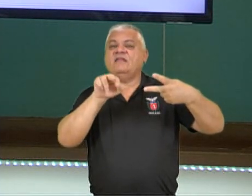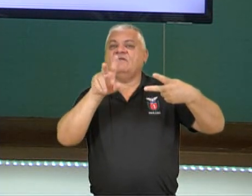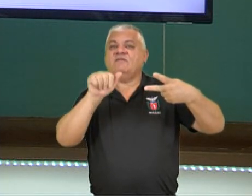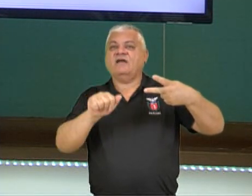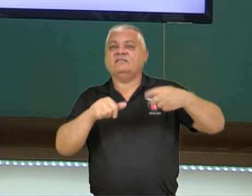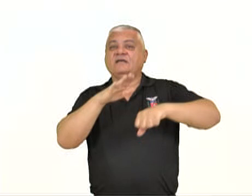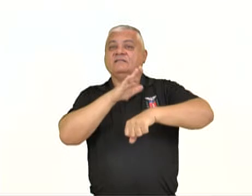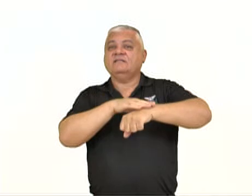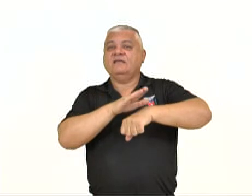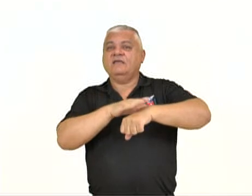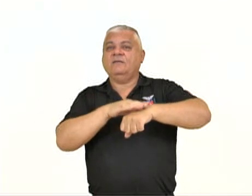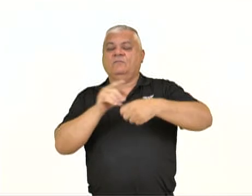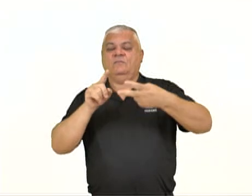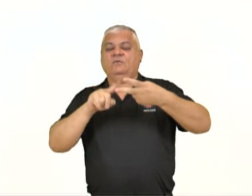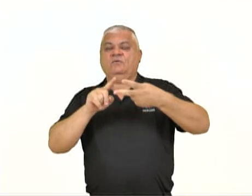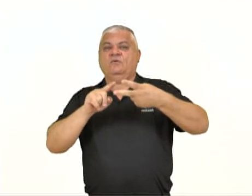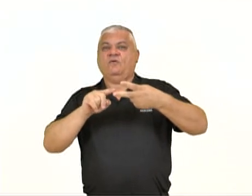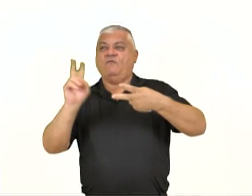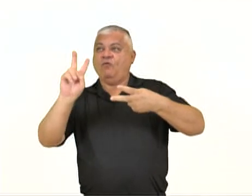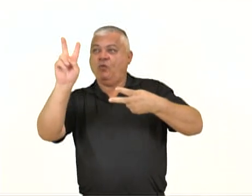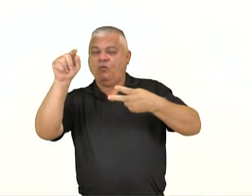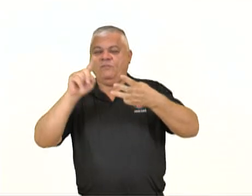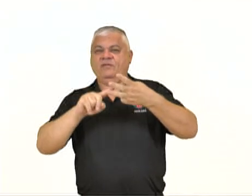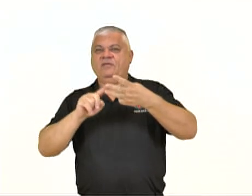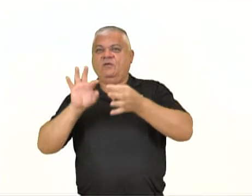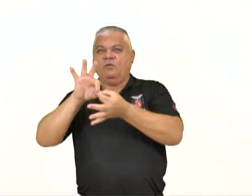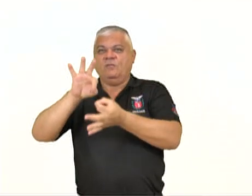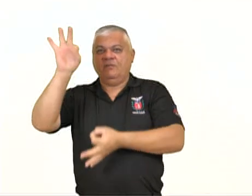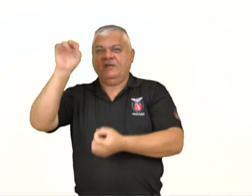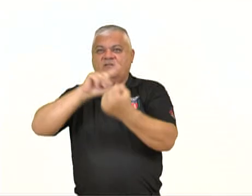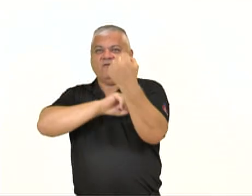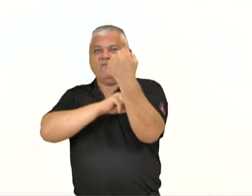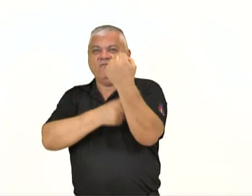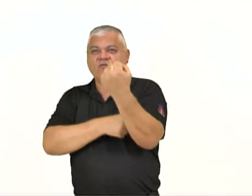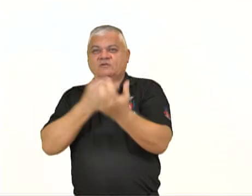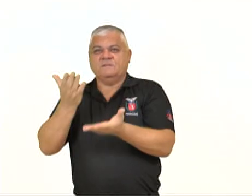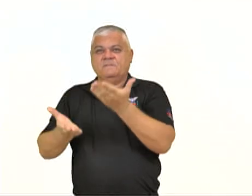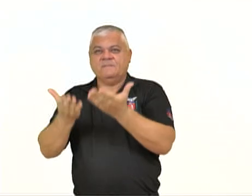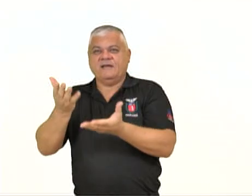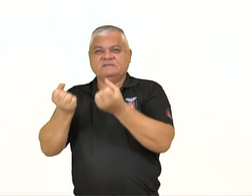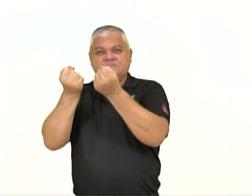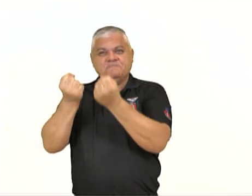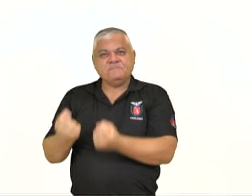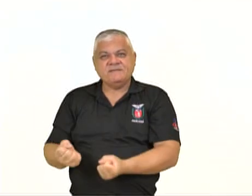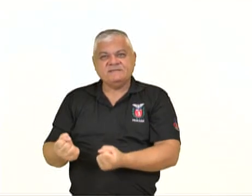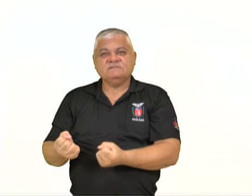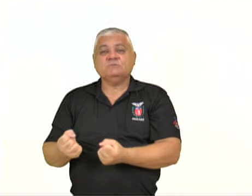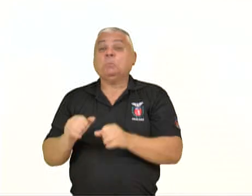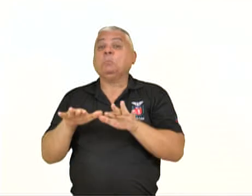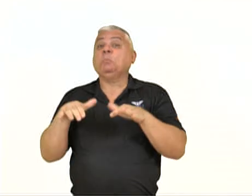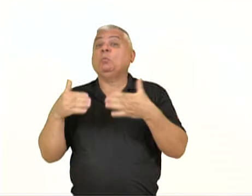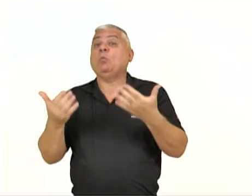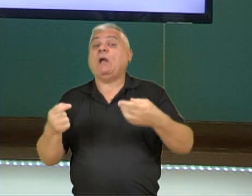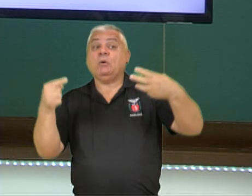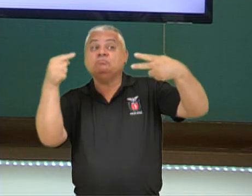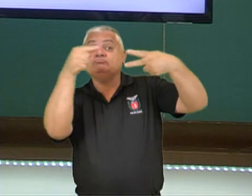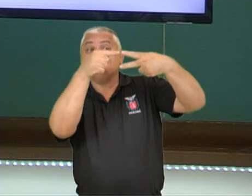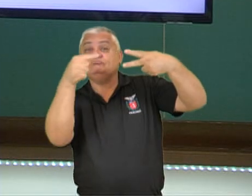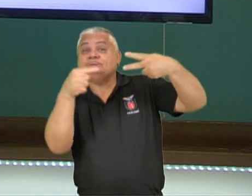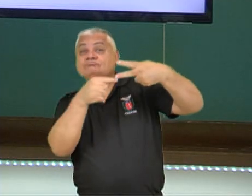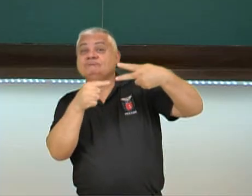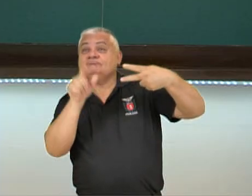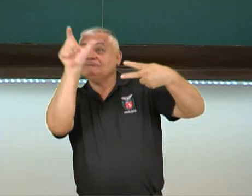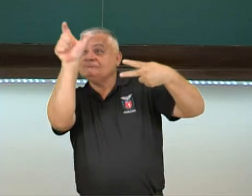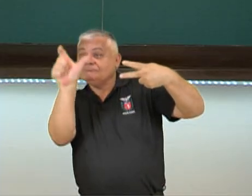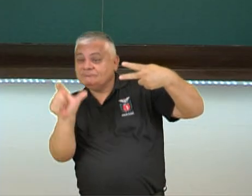tempo, volume, comprimento, força, massa e peso, certo? Quais dessas grandezas são